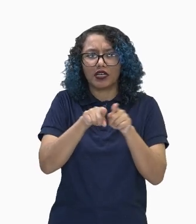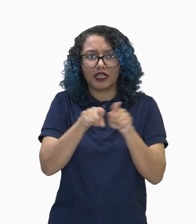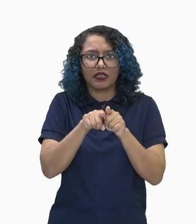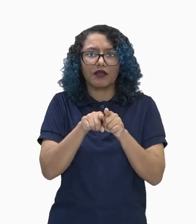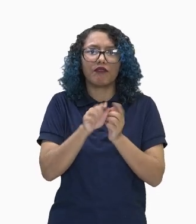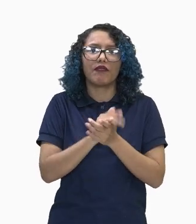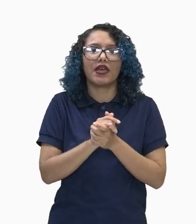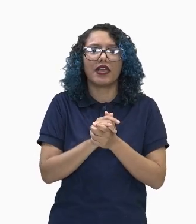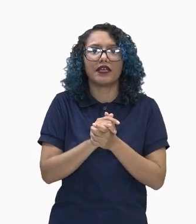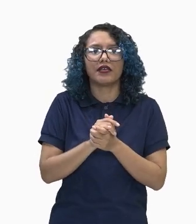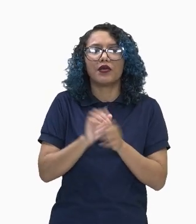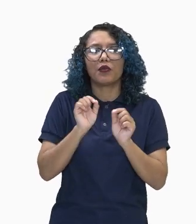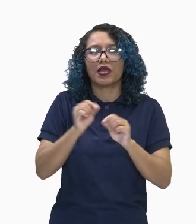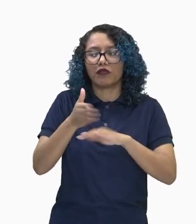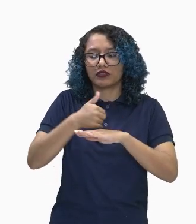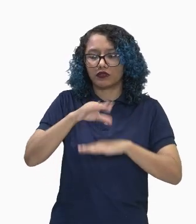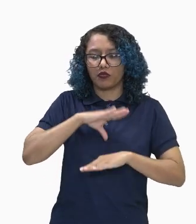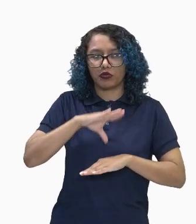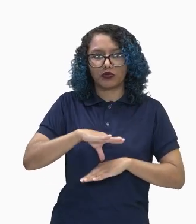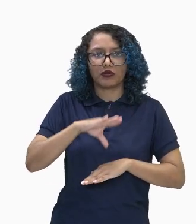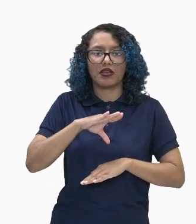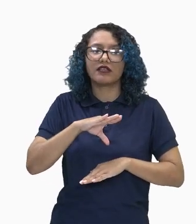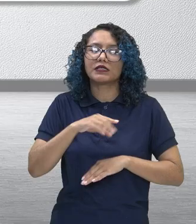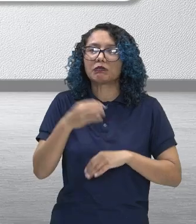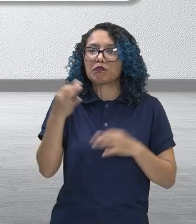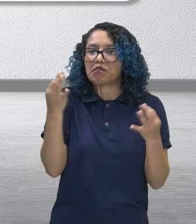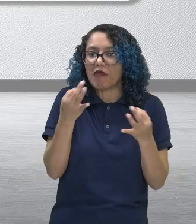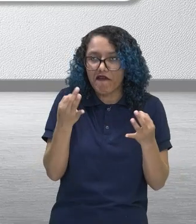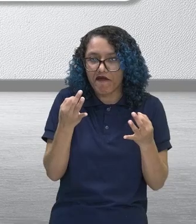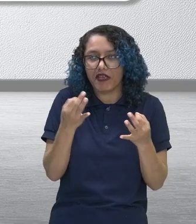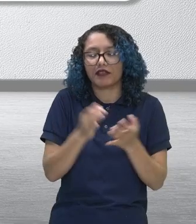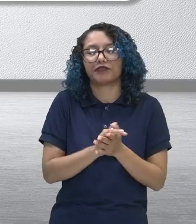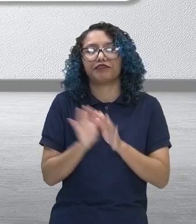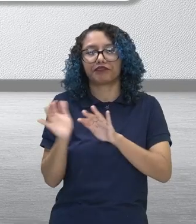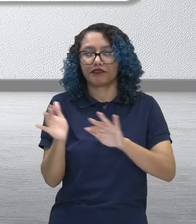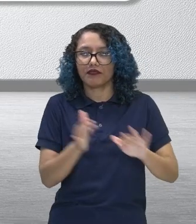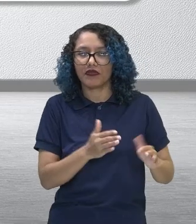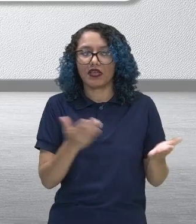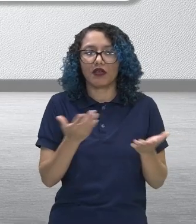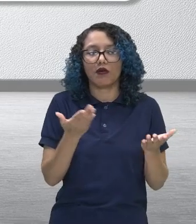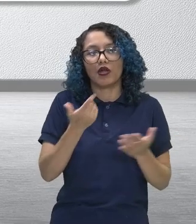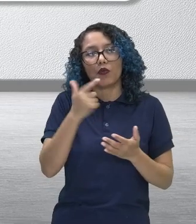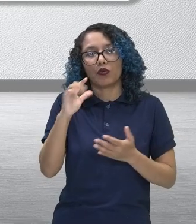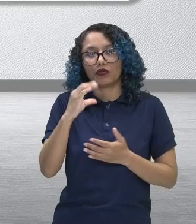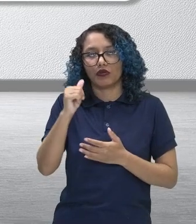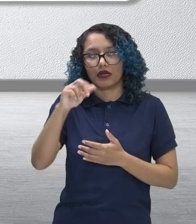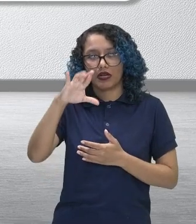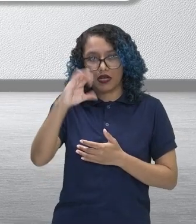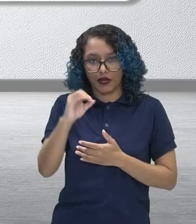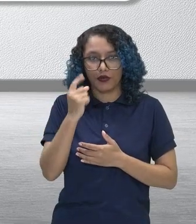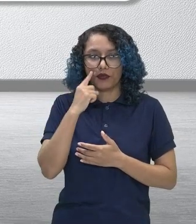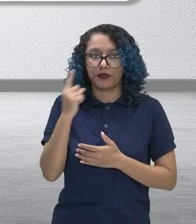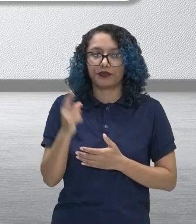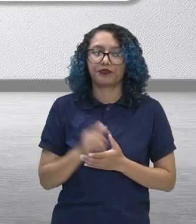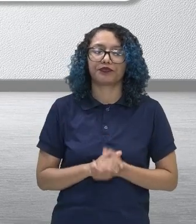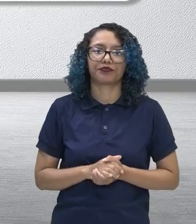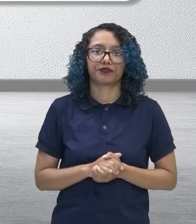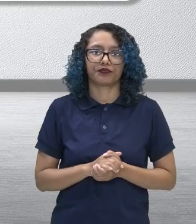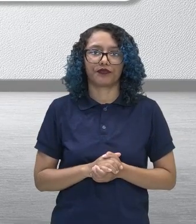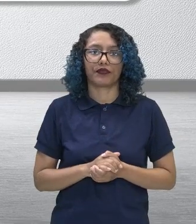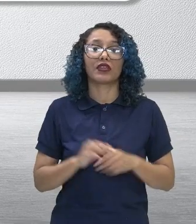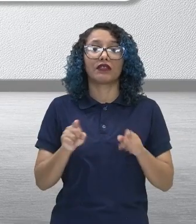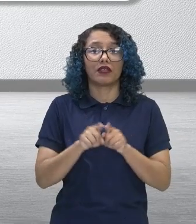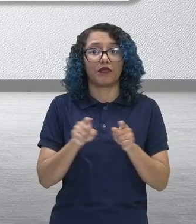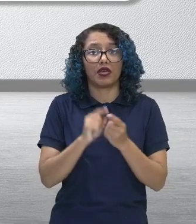idealização do colonizador português. E agora nós vamos então ver Caio Prado Júnior, não é isso? Ele também vai trazer